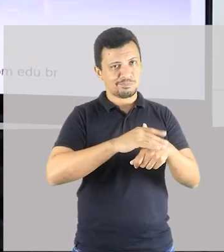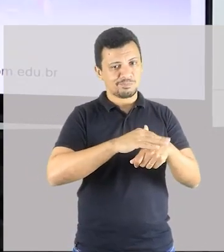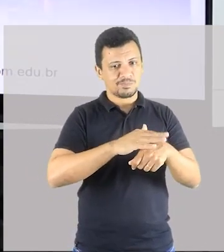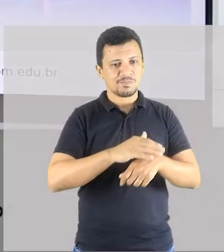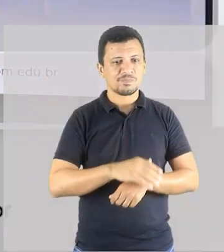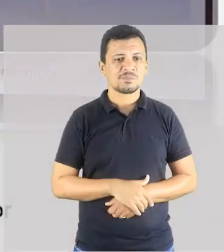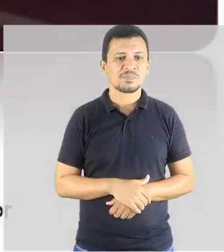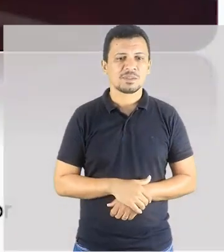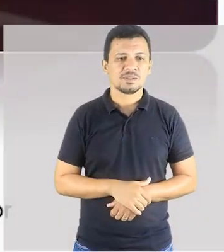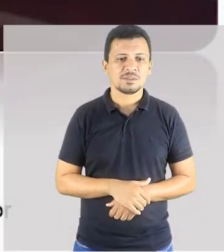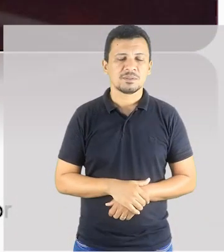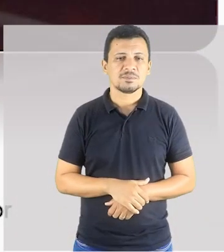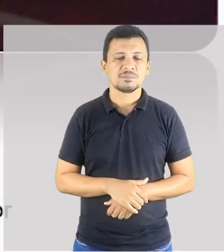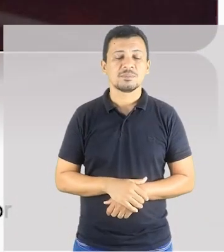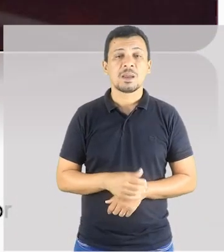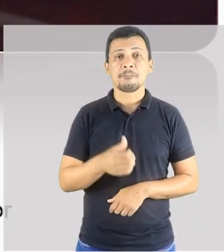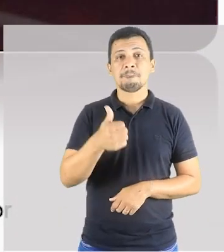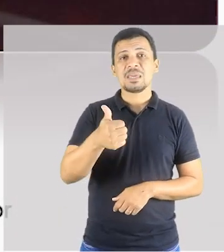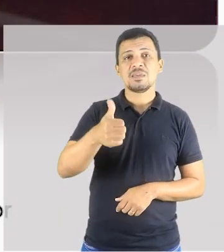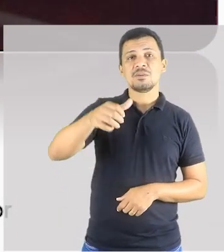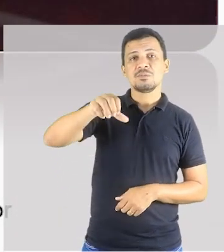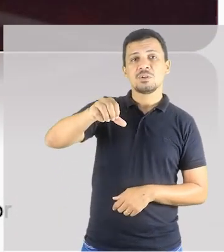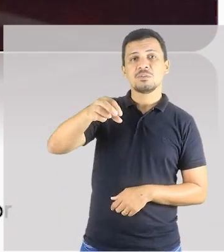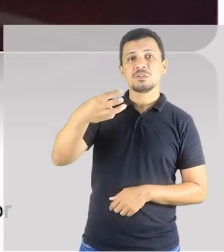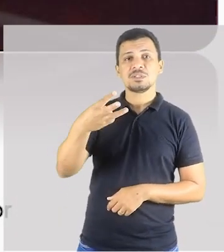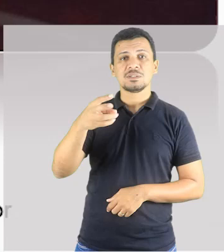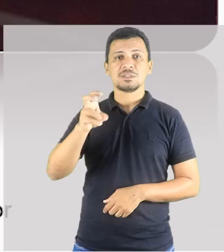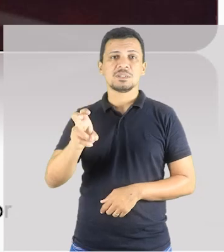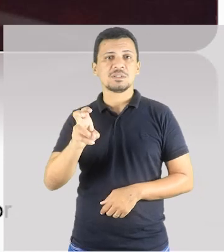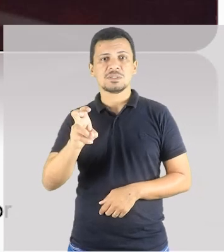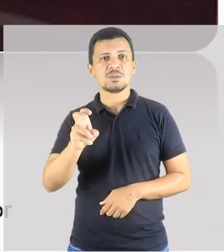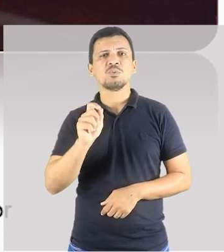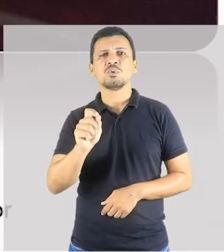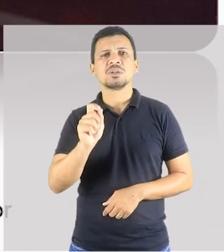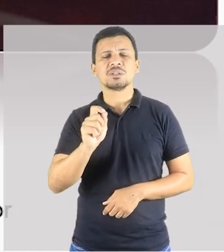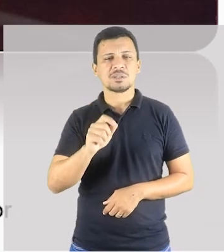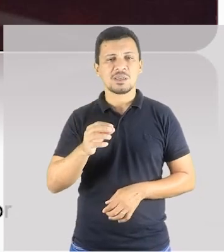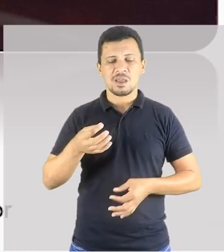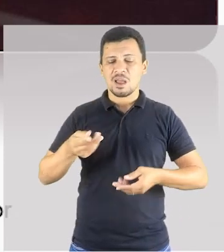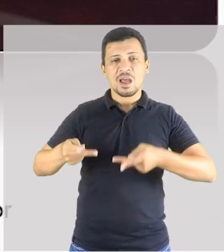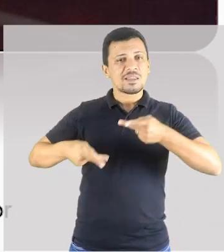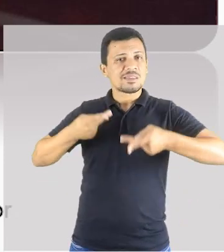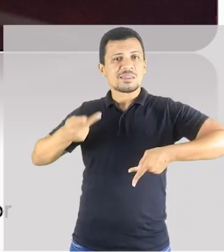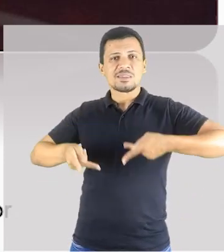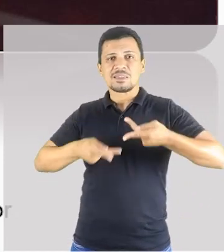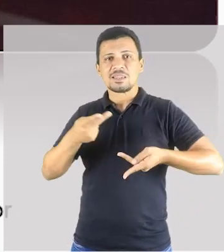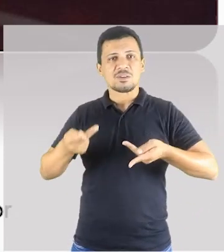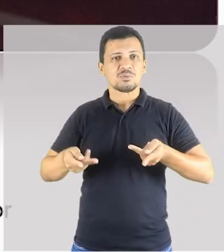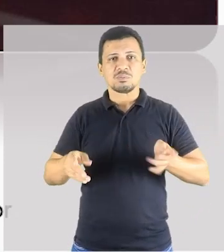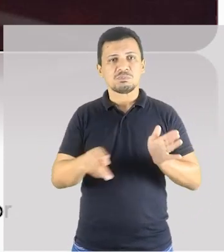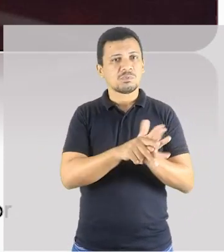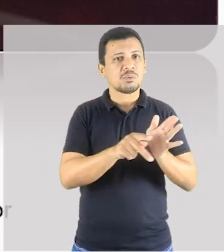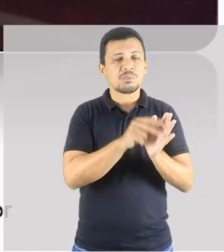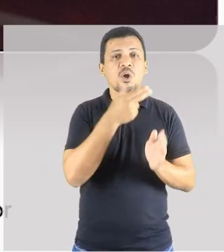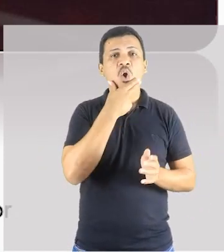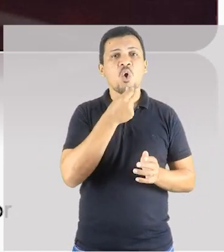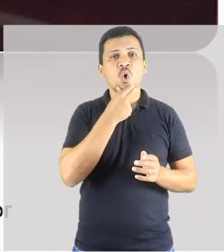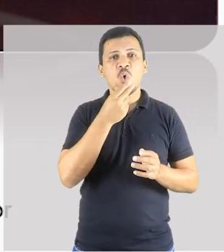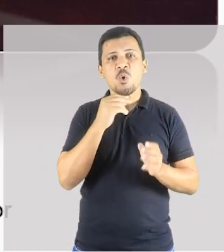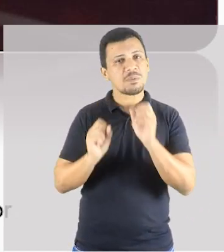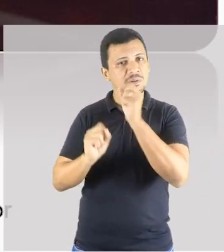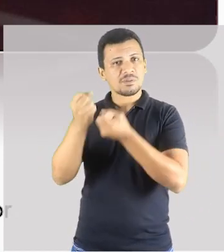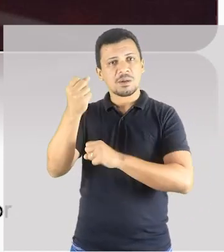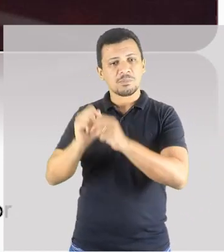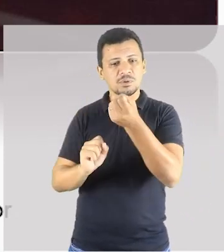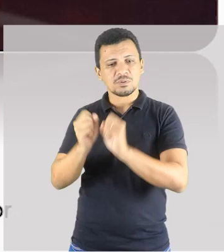bom? E aí, em 1935, a testosterona ela foi sintetizada pela primeira vez